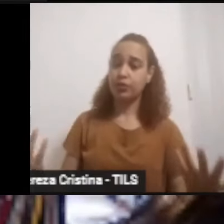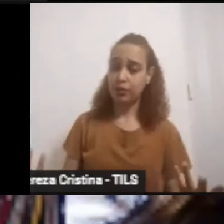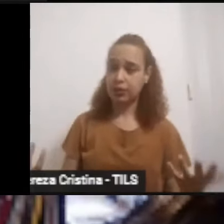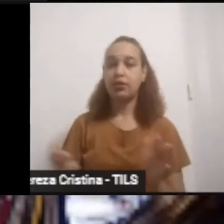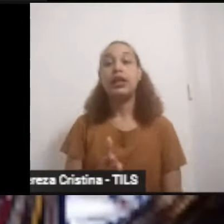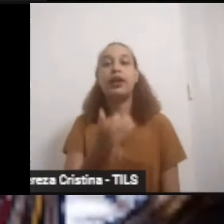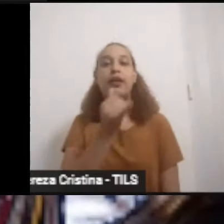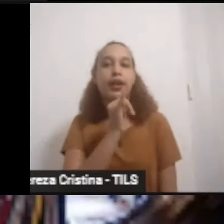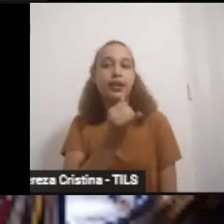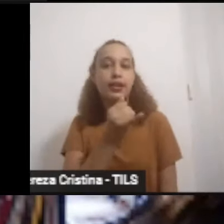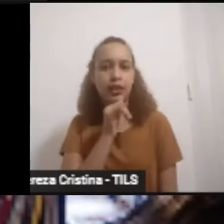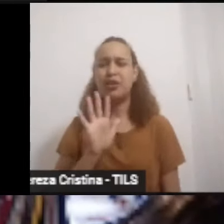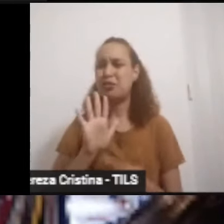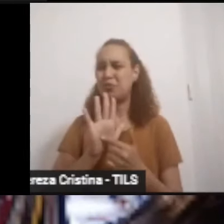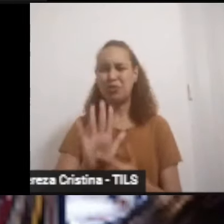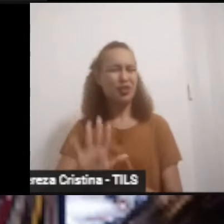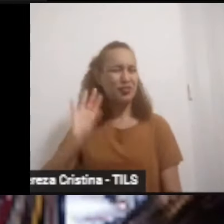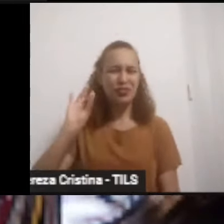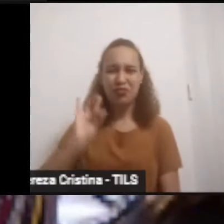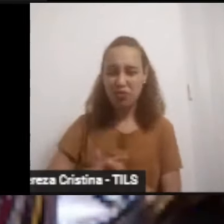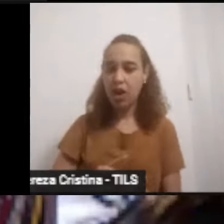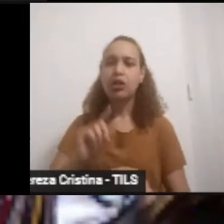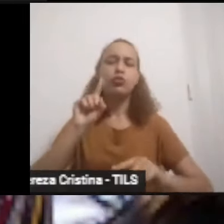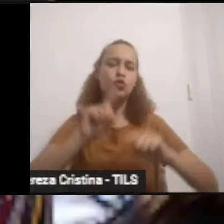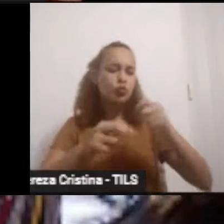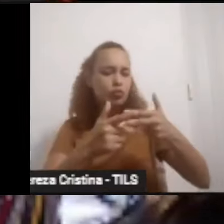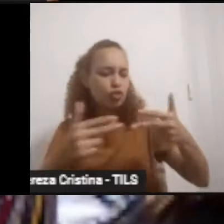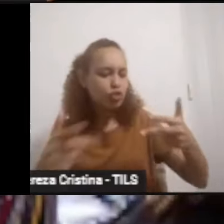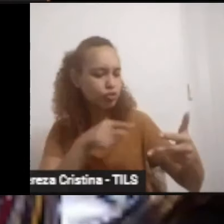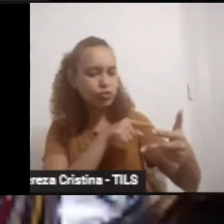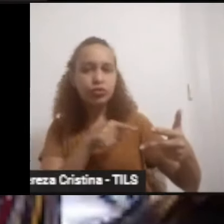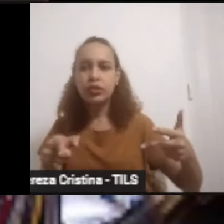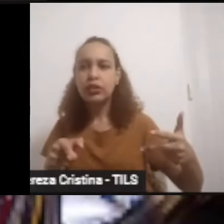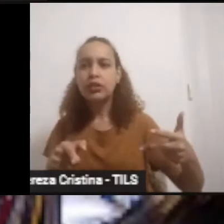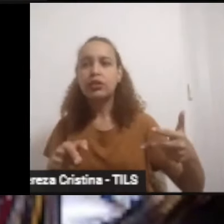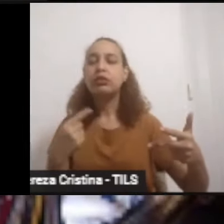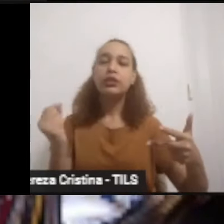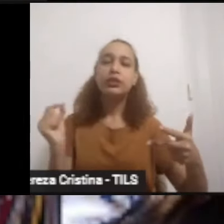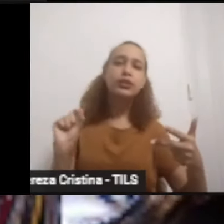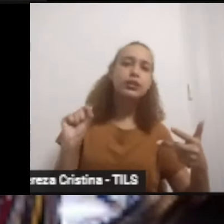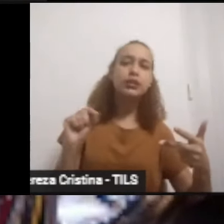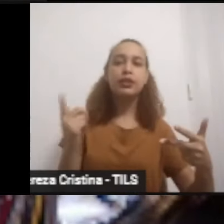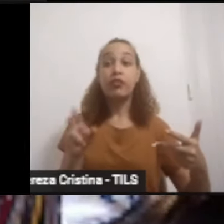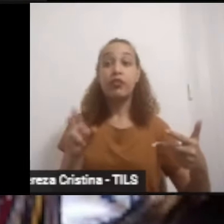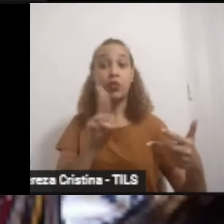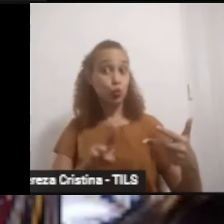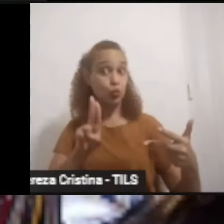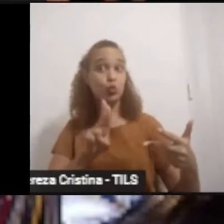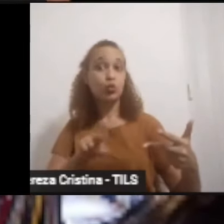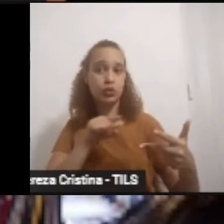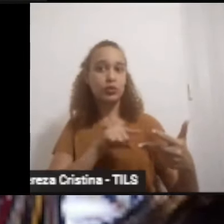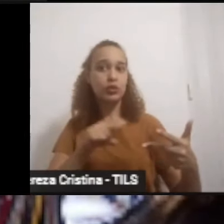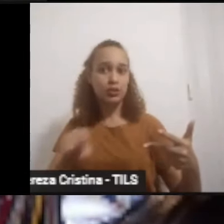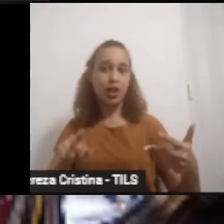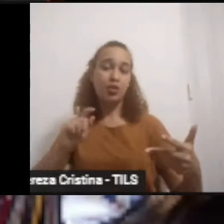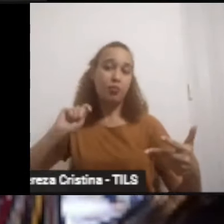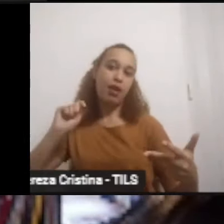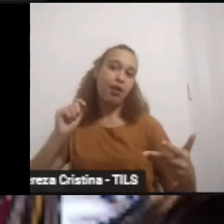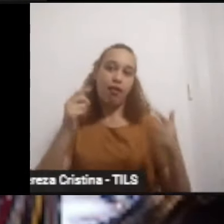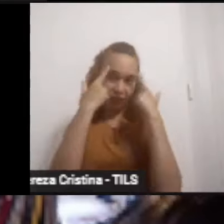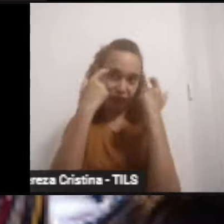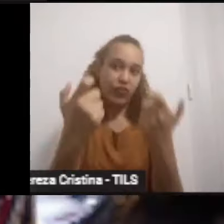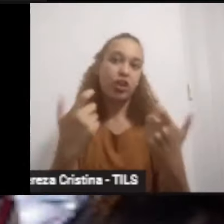exemplo, deixar claro quais eram aqueles objetos que estavam sendo usados como objetos de violência. Então, eu tinha que